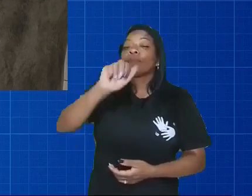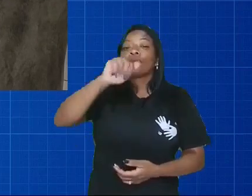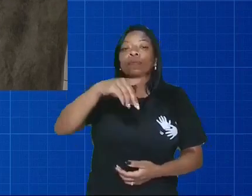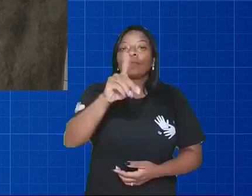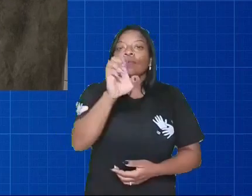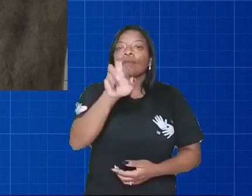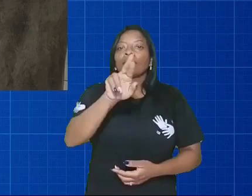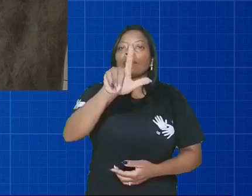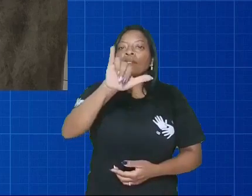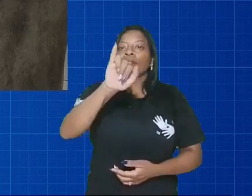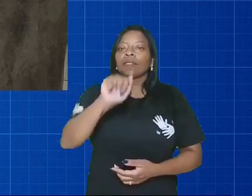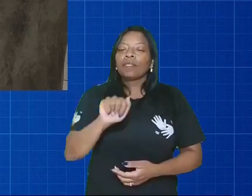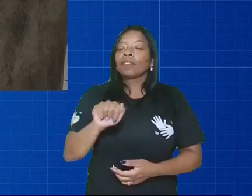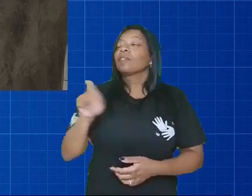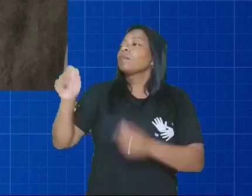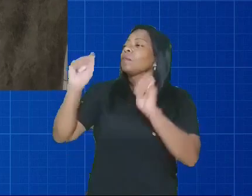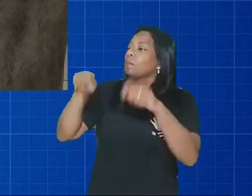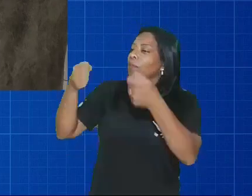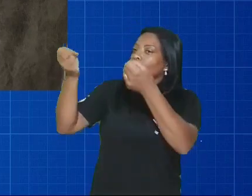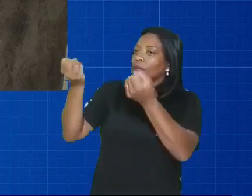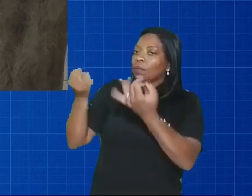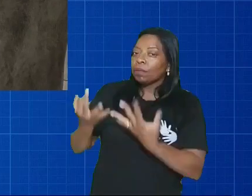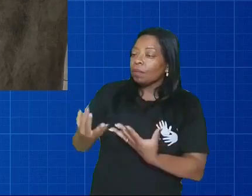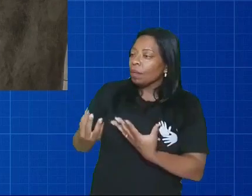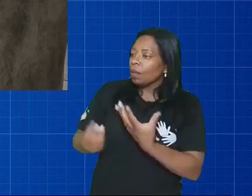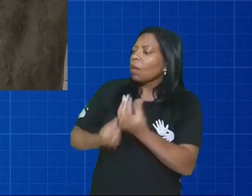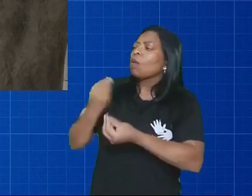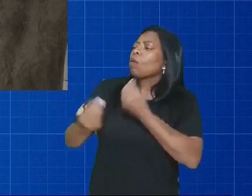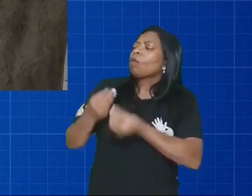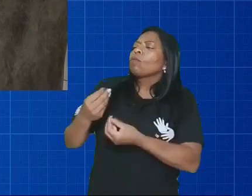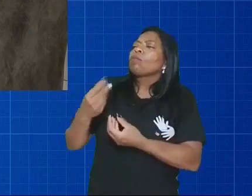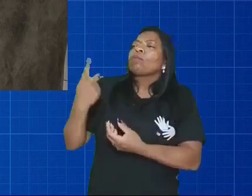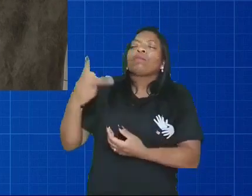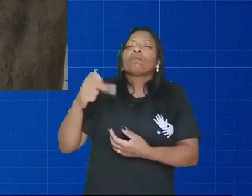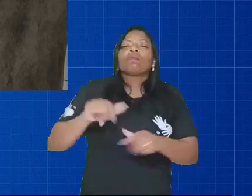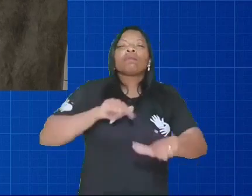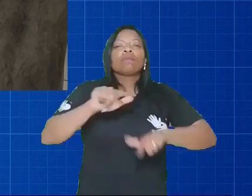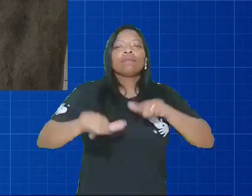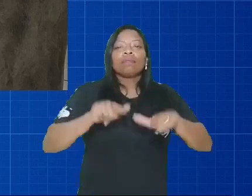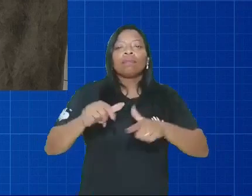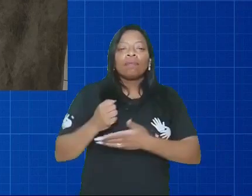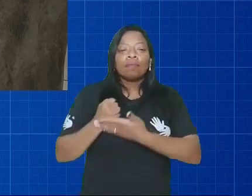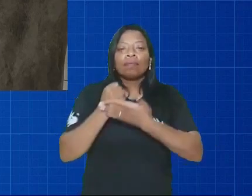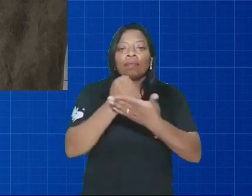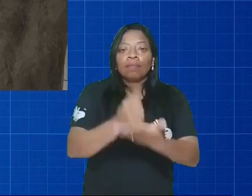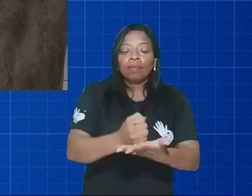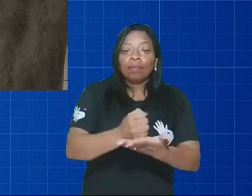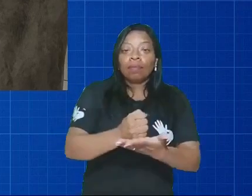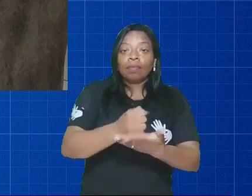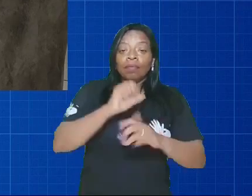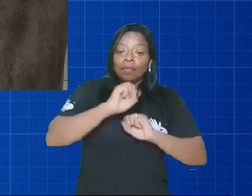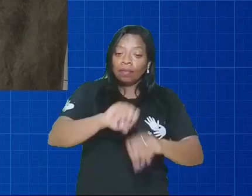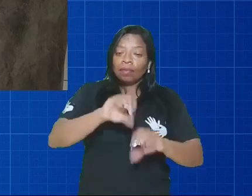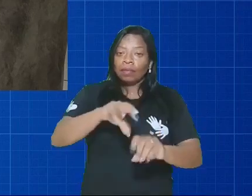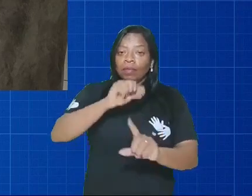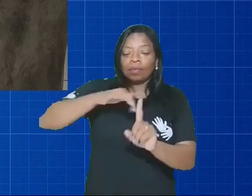Vanderleia, eu gostaria que você contasse um pouco para a gente qual é o seu trabalho enquanto assessoria de educação